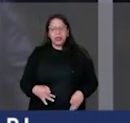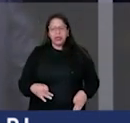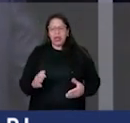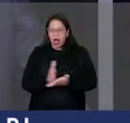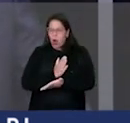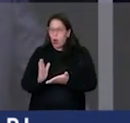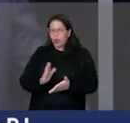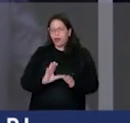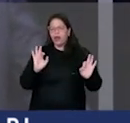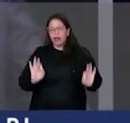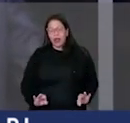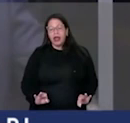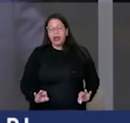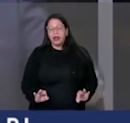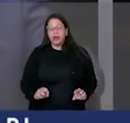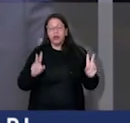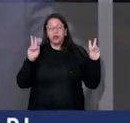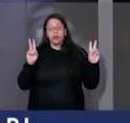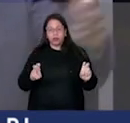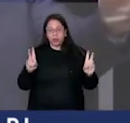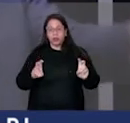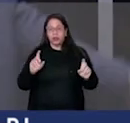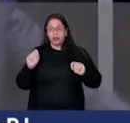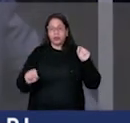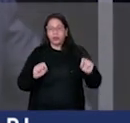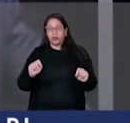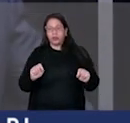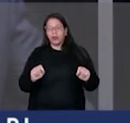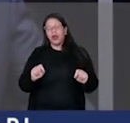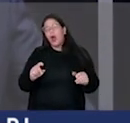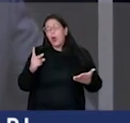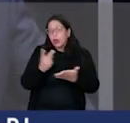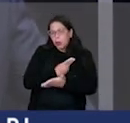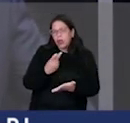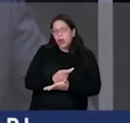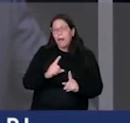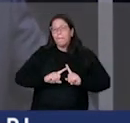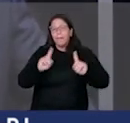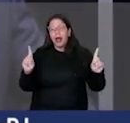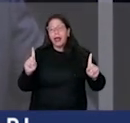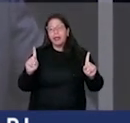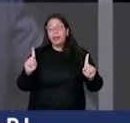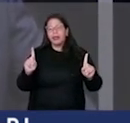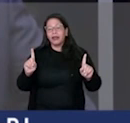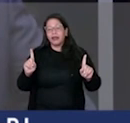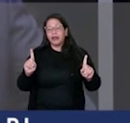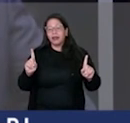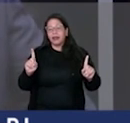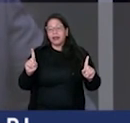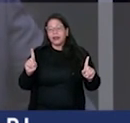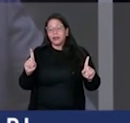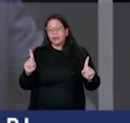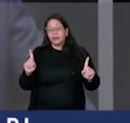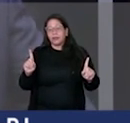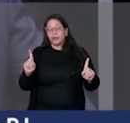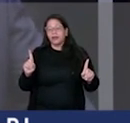que realmente ele acaba cometendo algum equívoco, mas muitas vezes ele faz